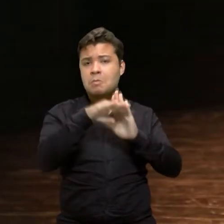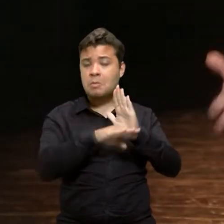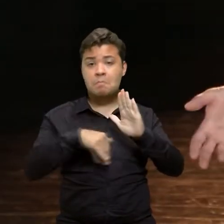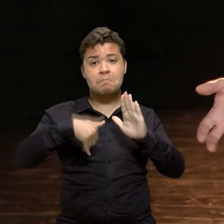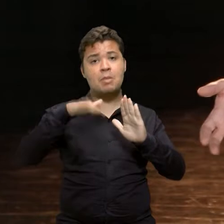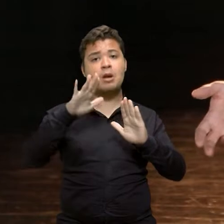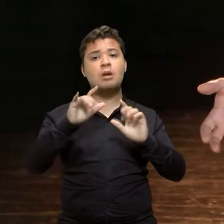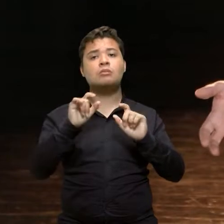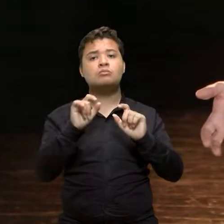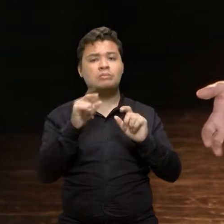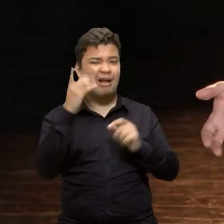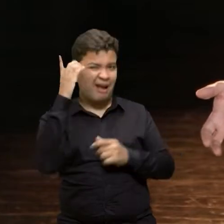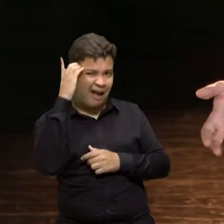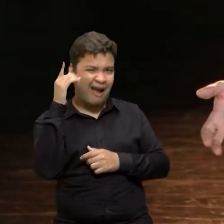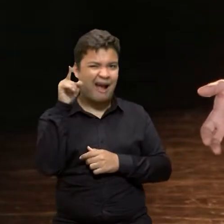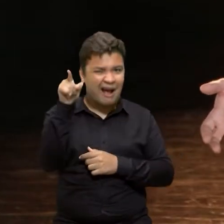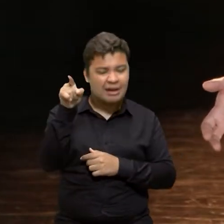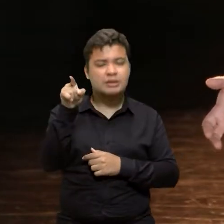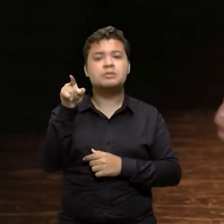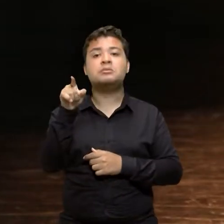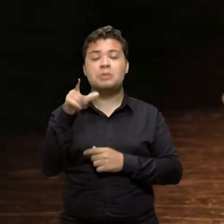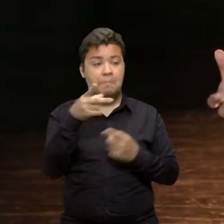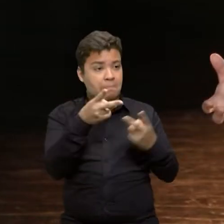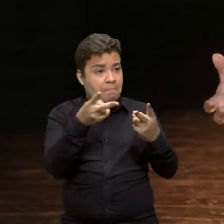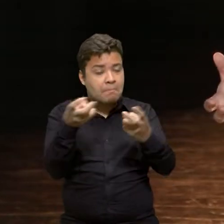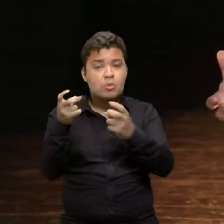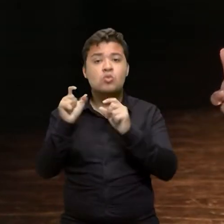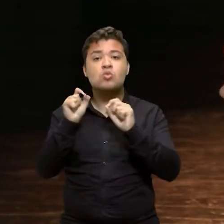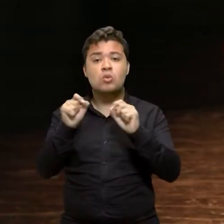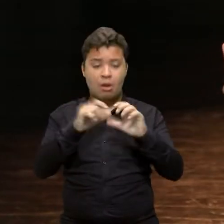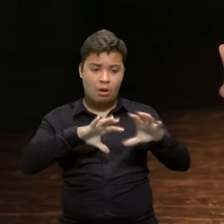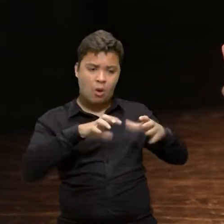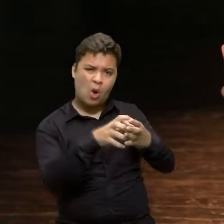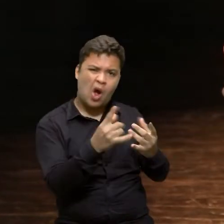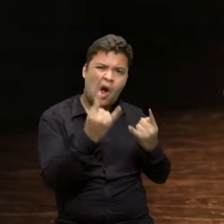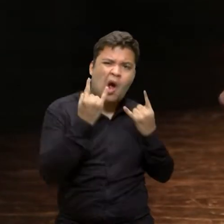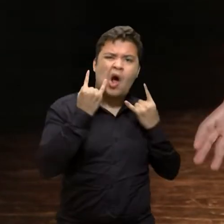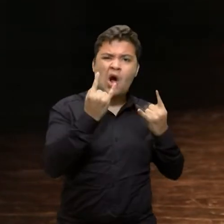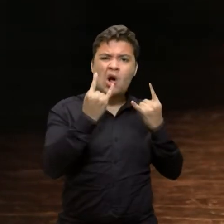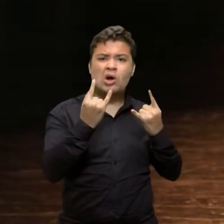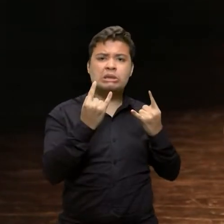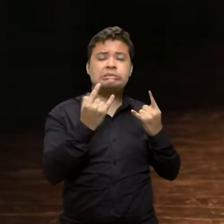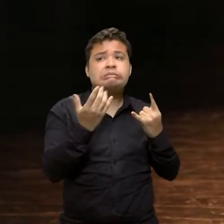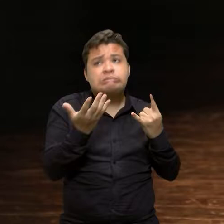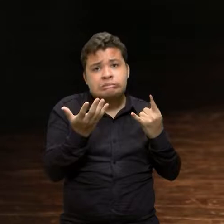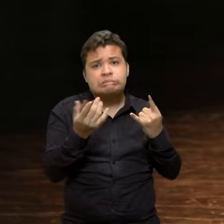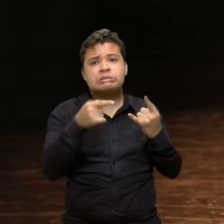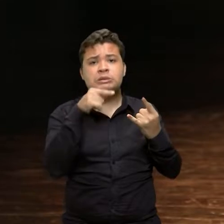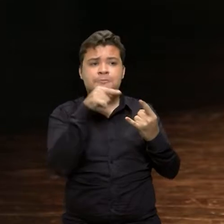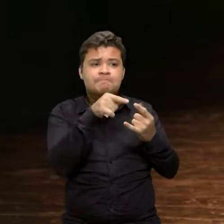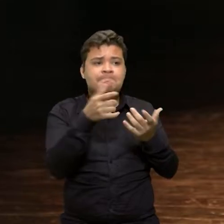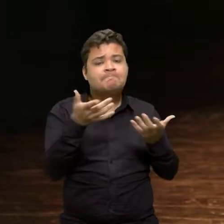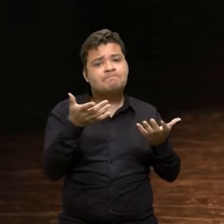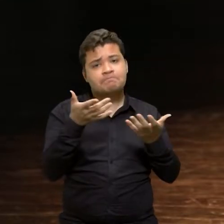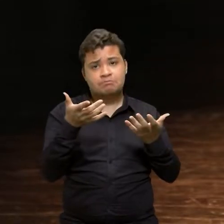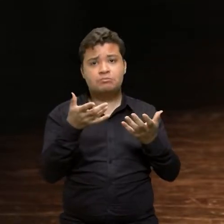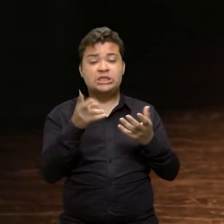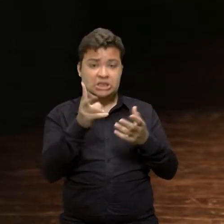das canções mais executadas nas rádios, é perceptível que com o passar do tempo, essas bandas de rock elas não